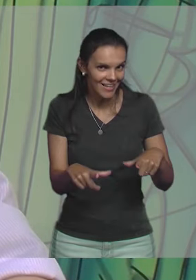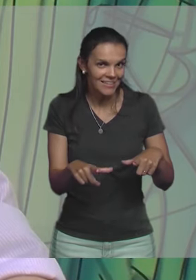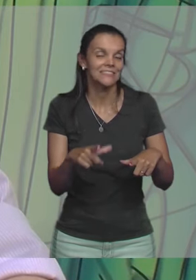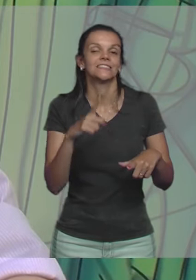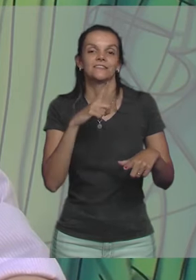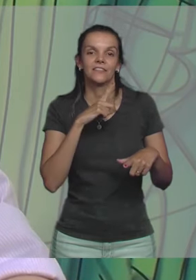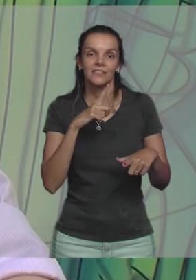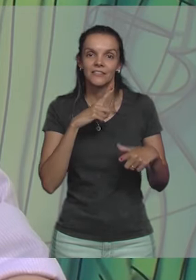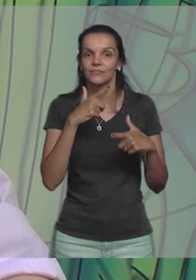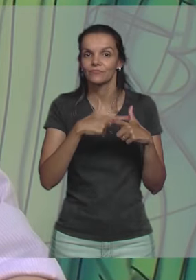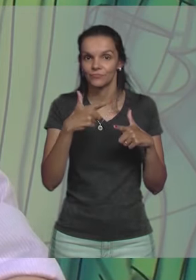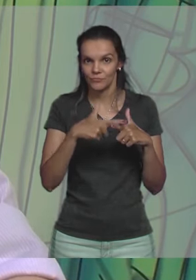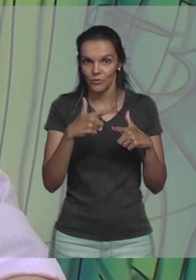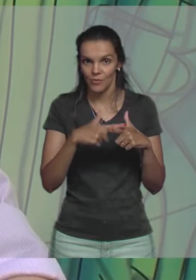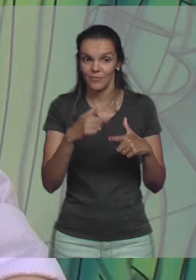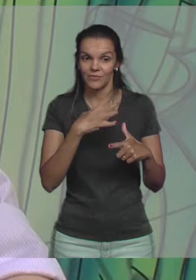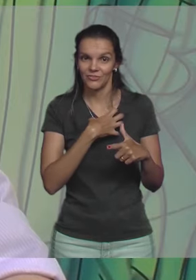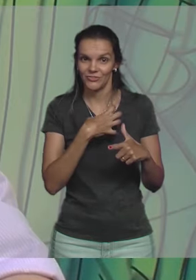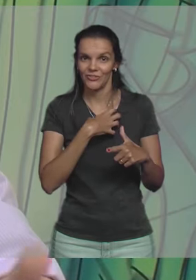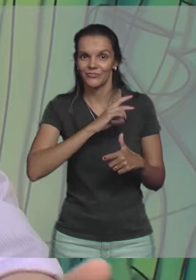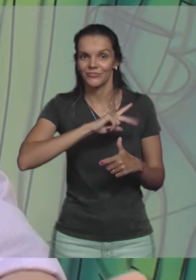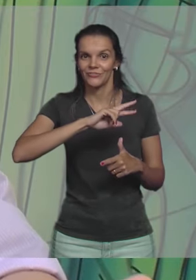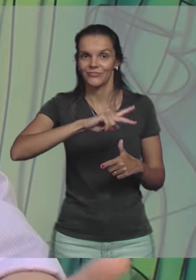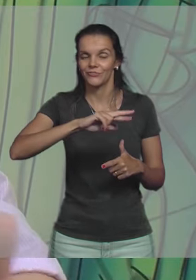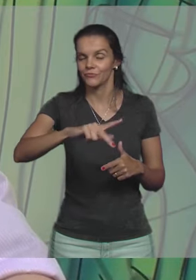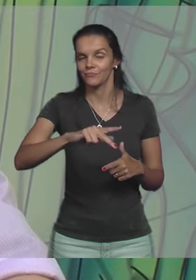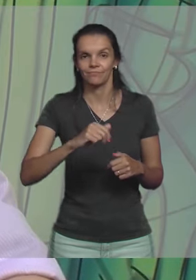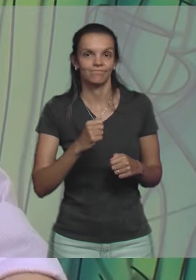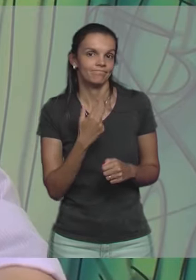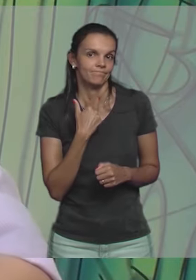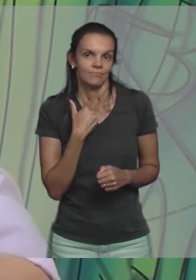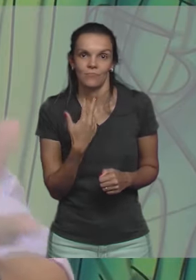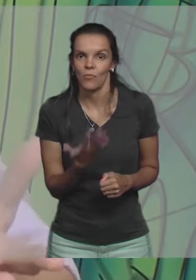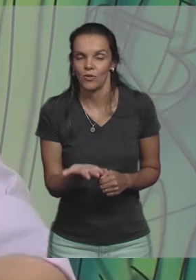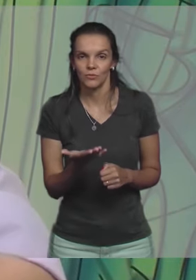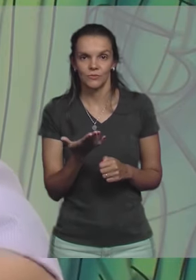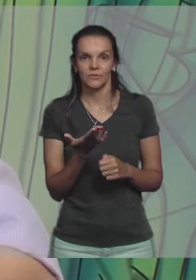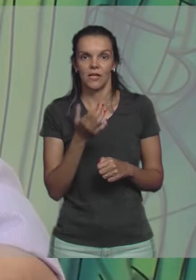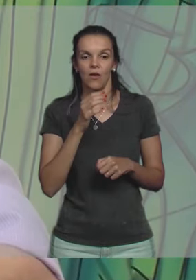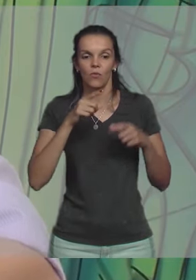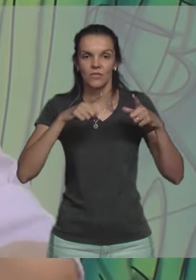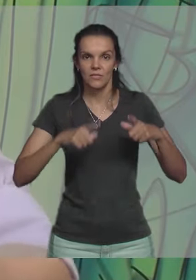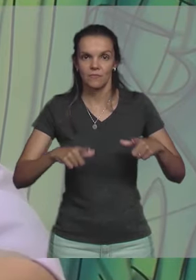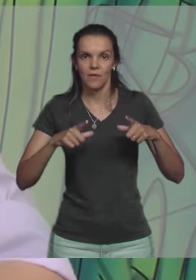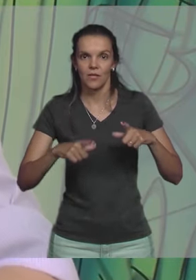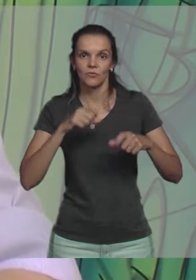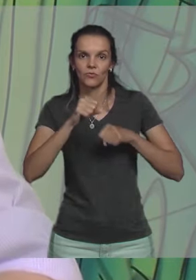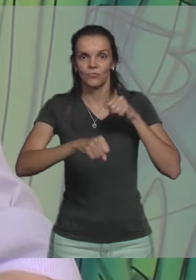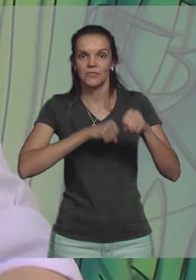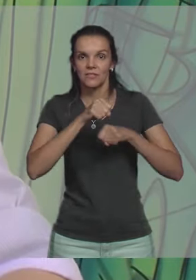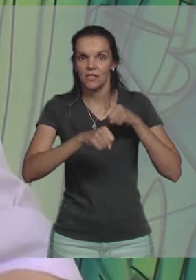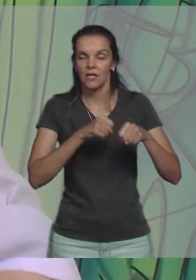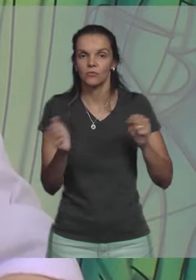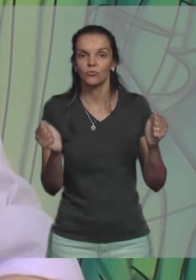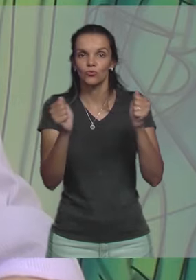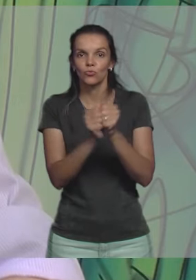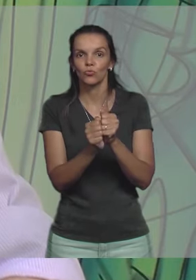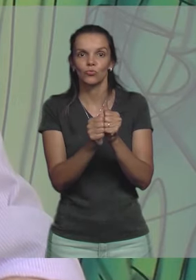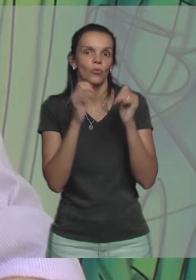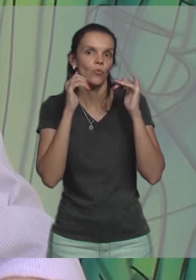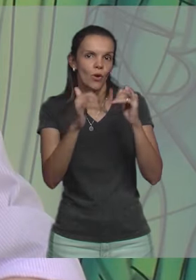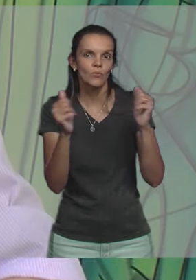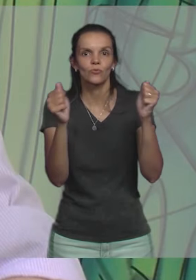conflito desses vários modais. Eu não posso, por exemplo, colocar uma ciclovia onde não foi pensado ali uma ciclovia naquele